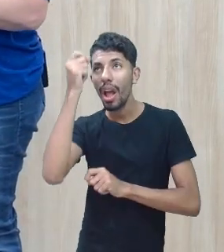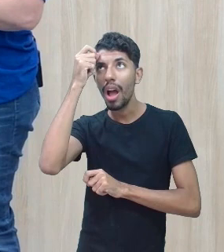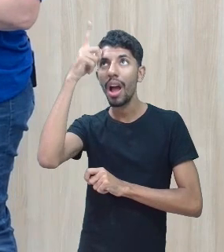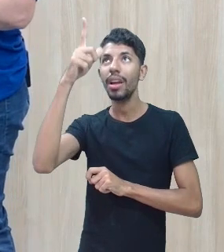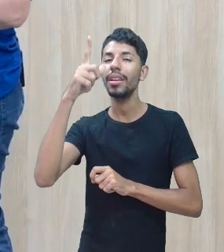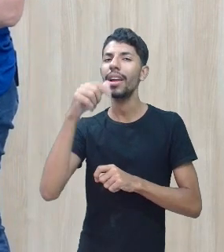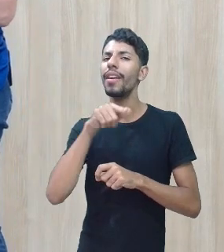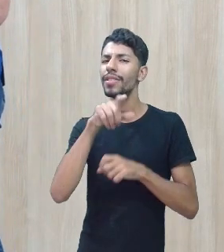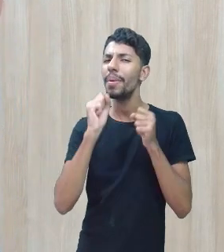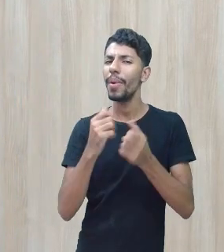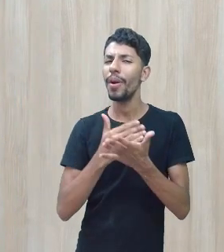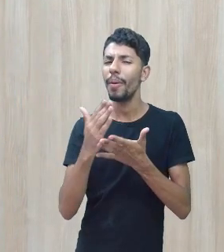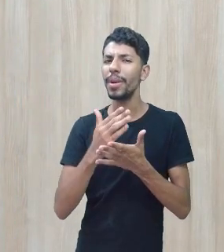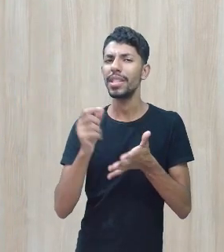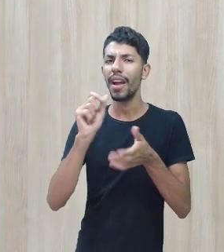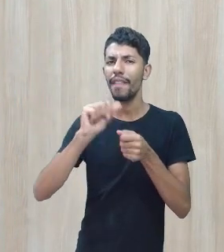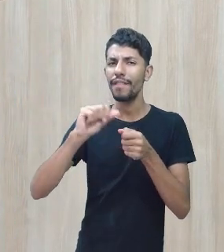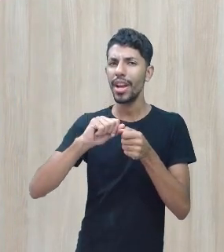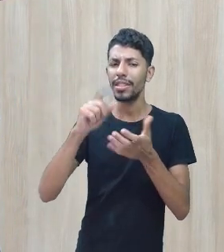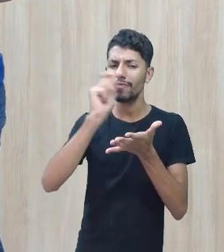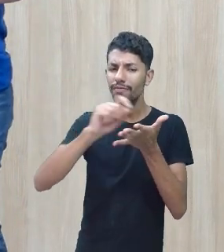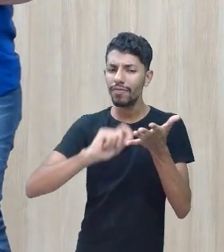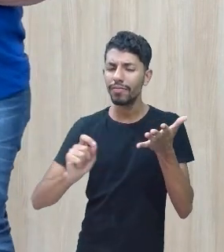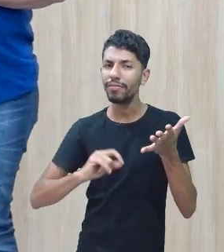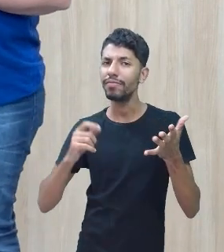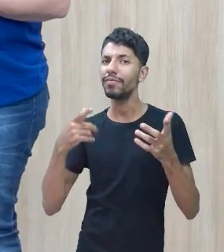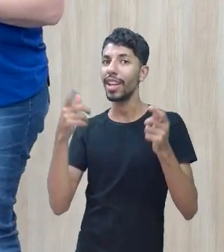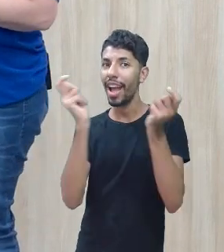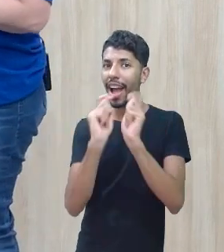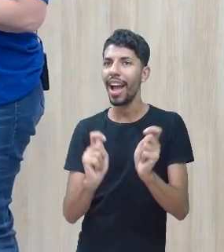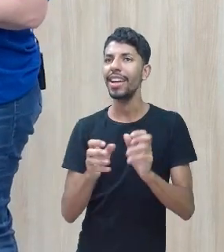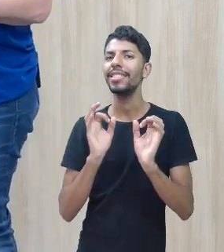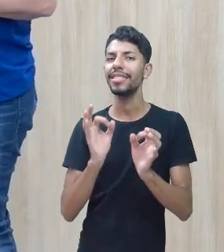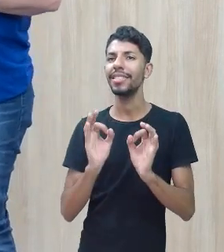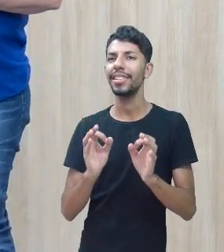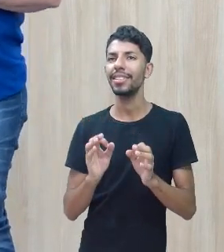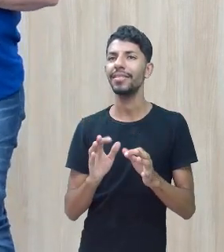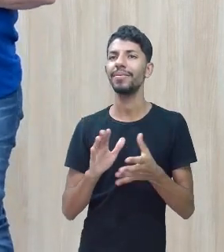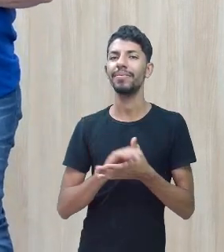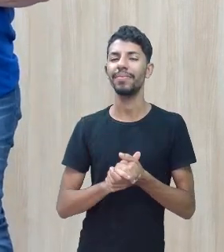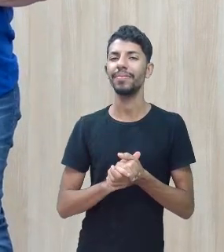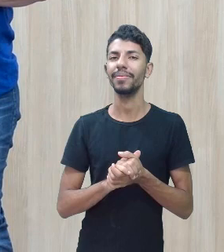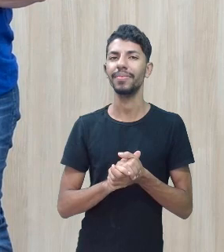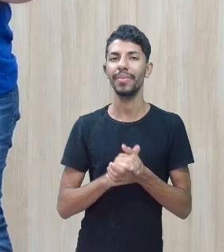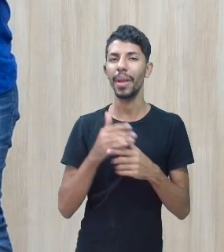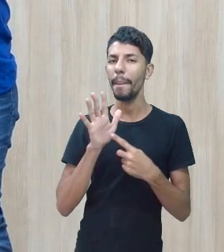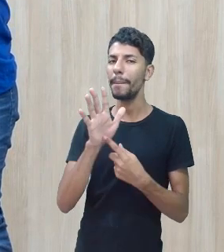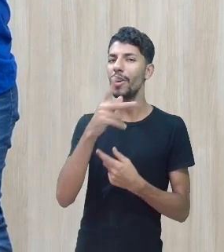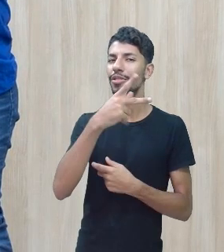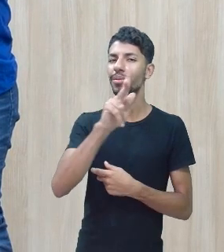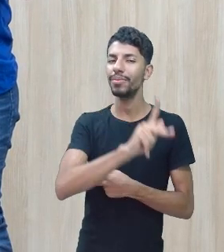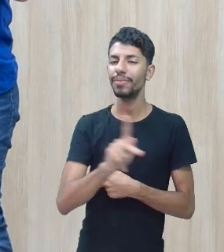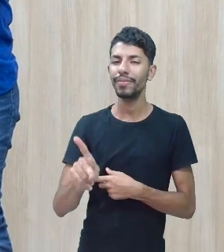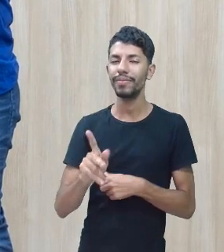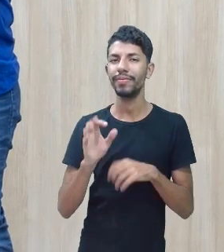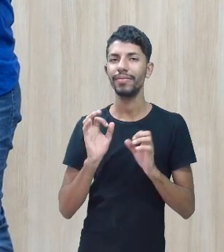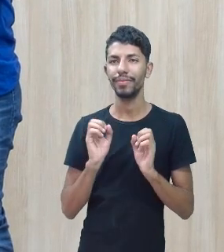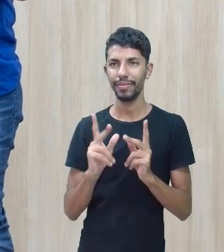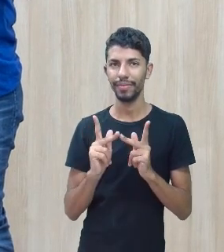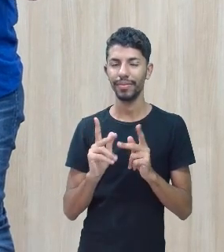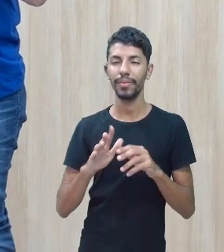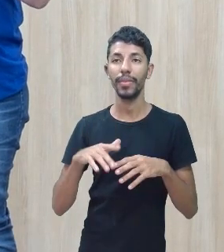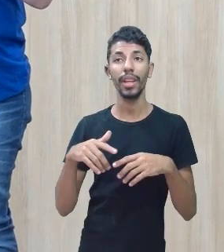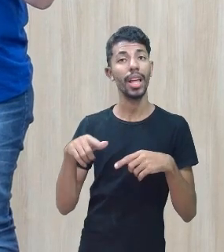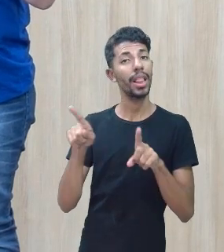mostra para a sua professora. E nós temos as conjunções, que é essas palavrinhas mágicas que conectam